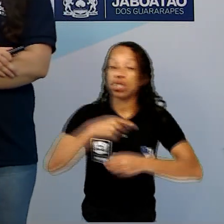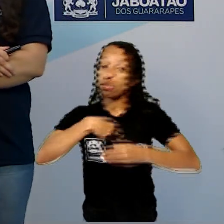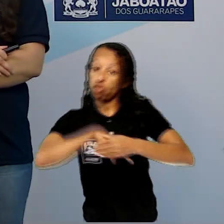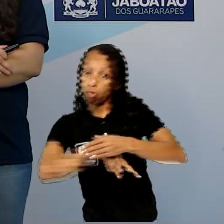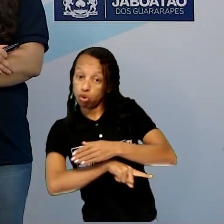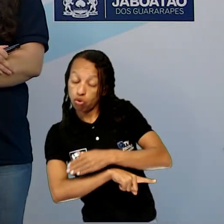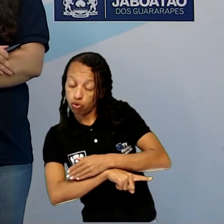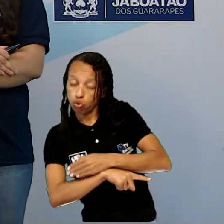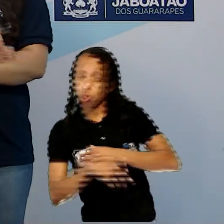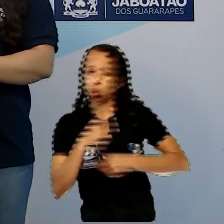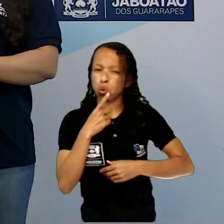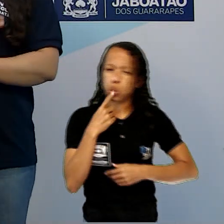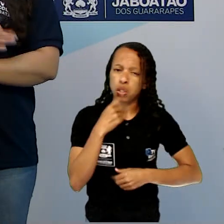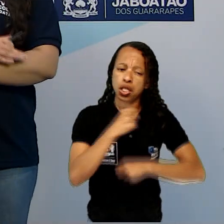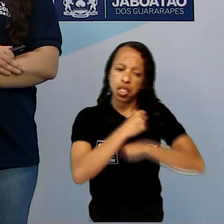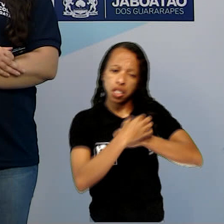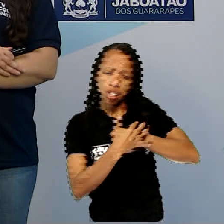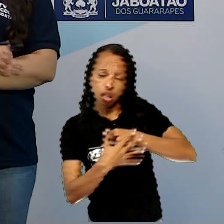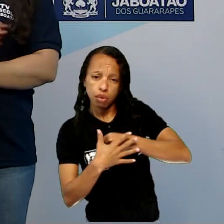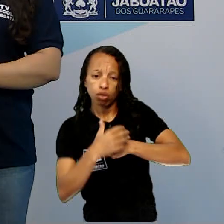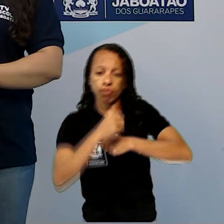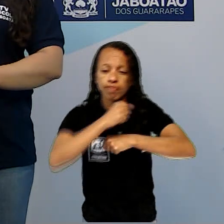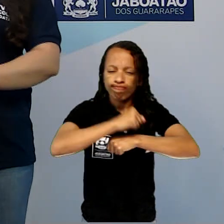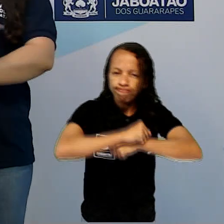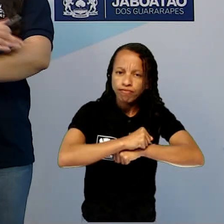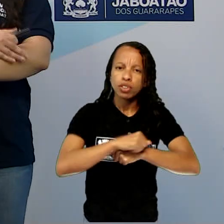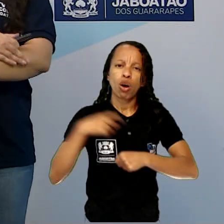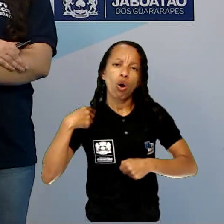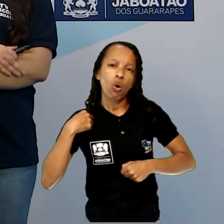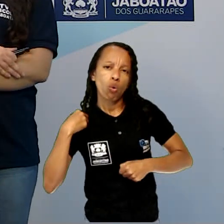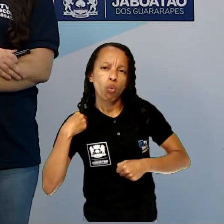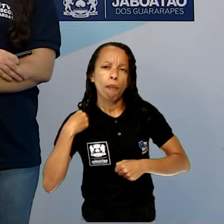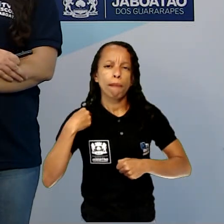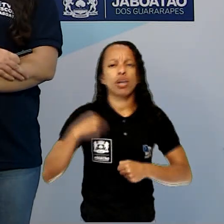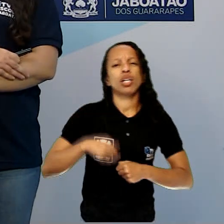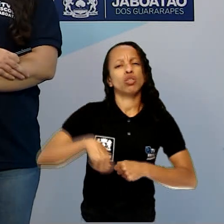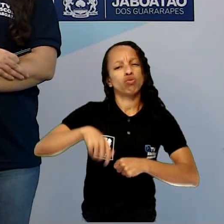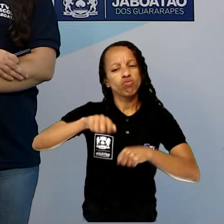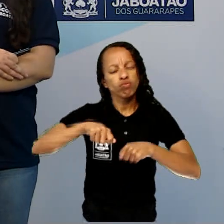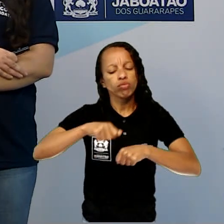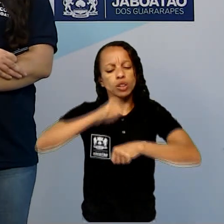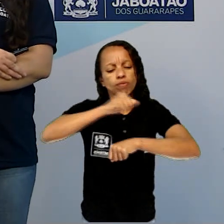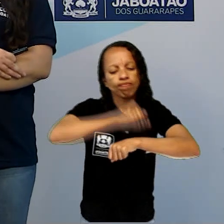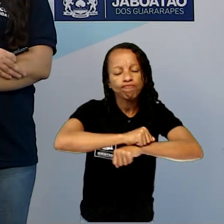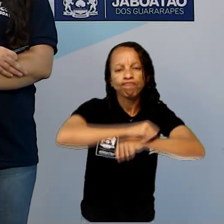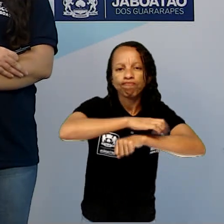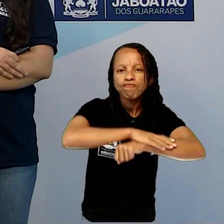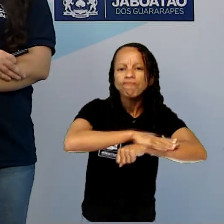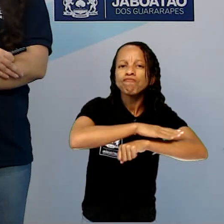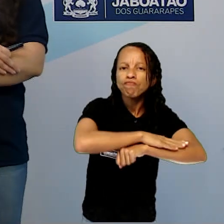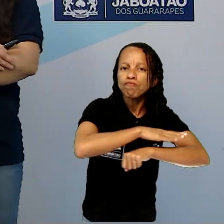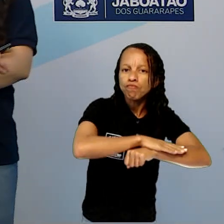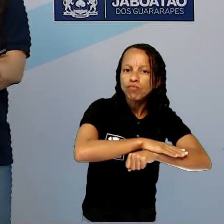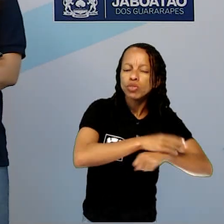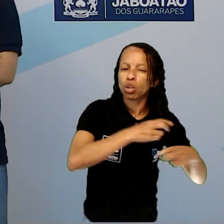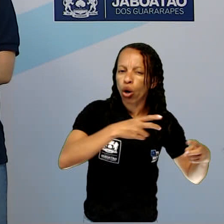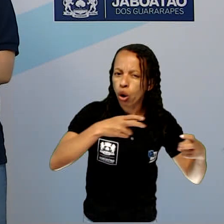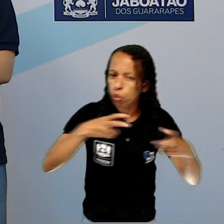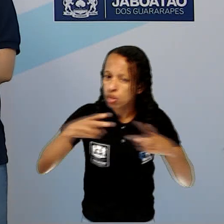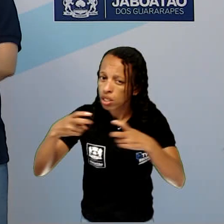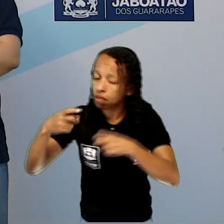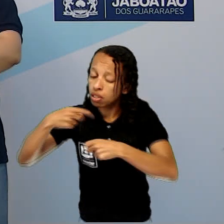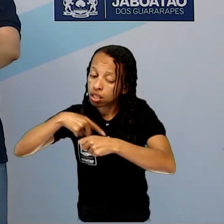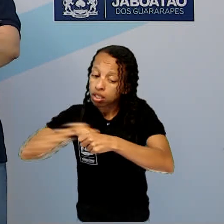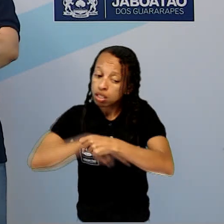evitar movimentar. E vai checar também, porque às vezes é um ferimento profundo e estanca, mas você tem que observar se é muito